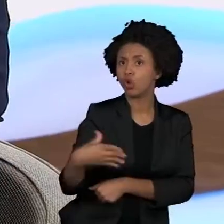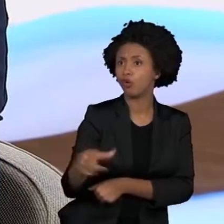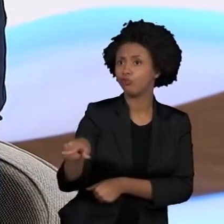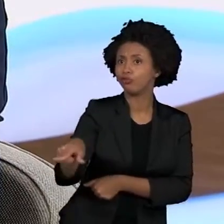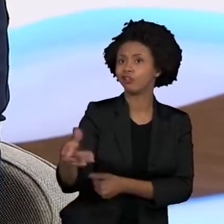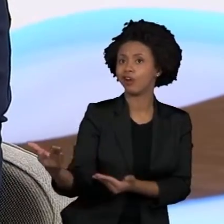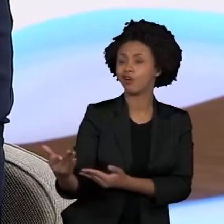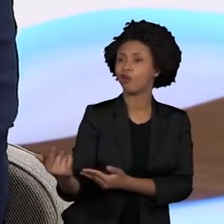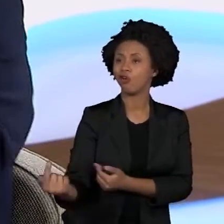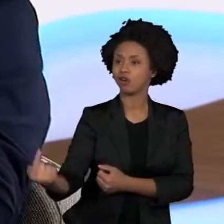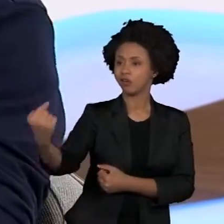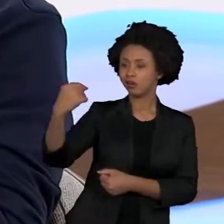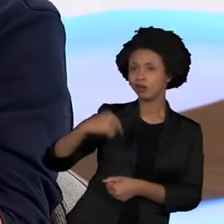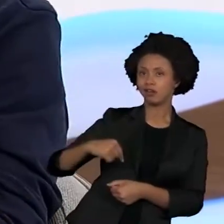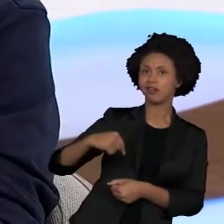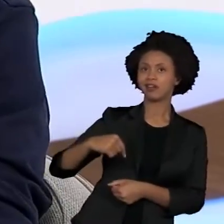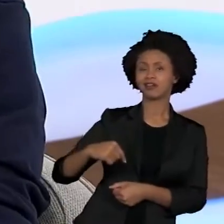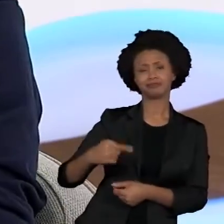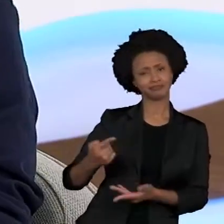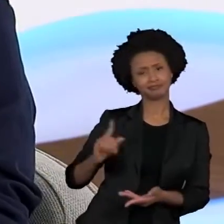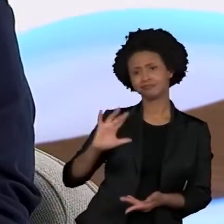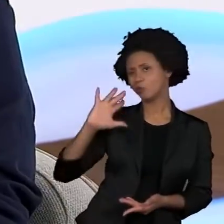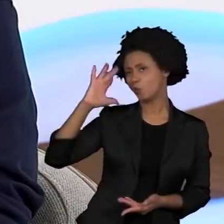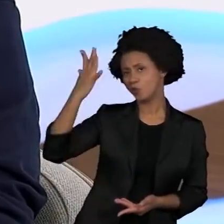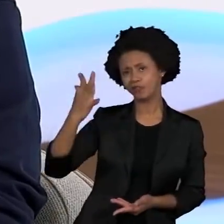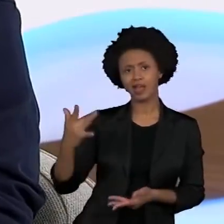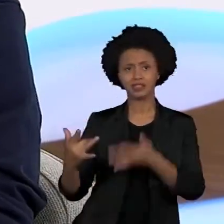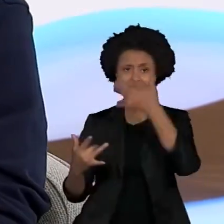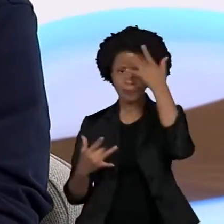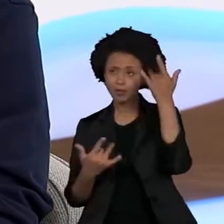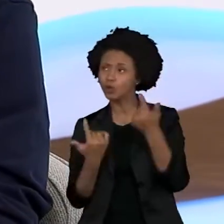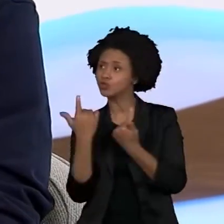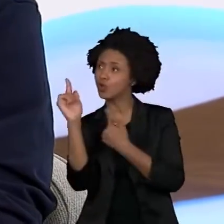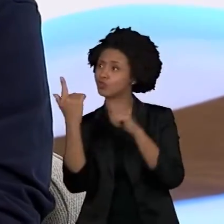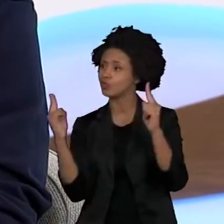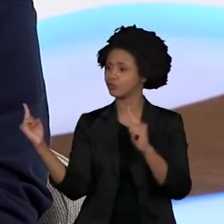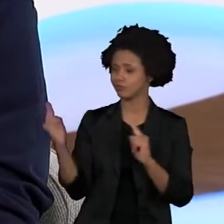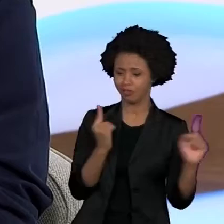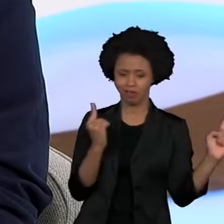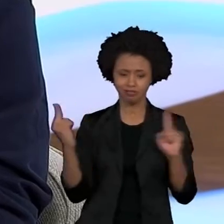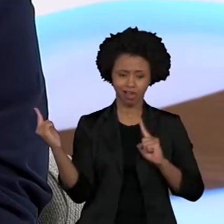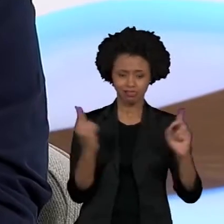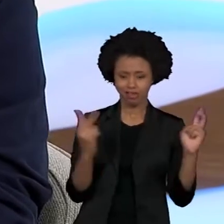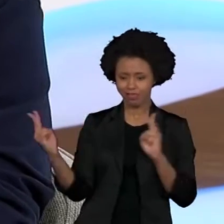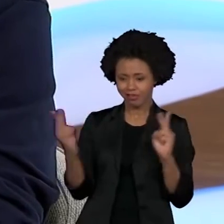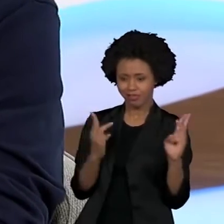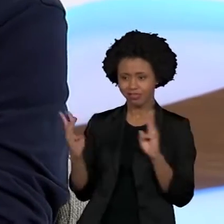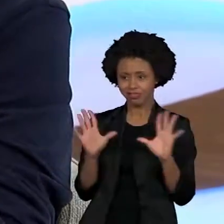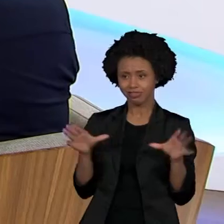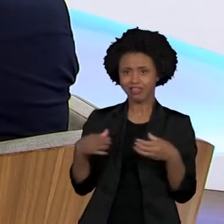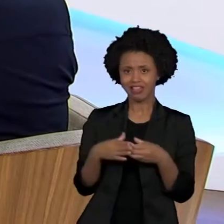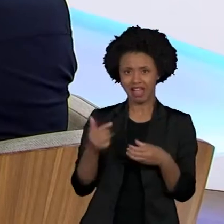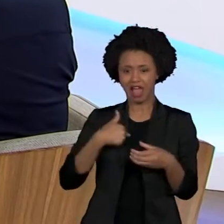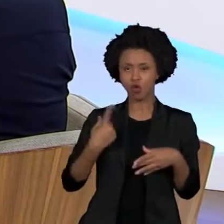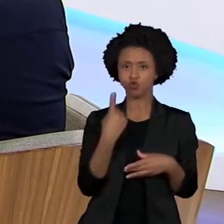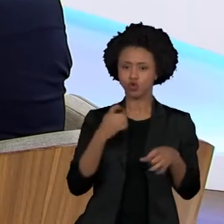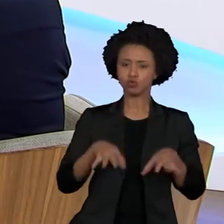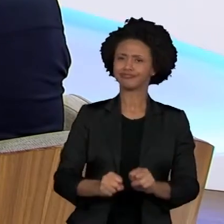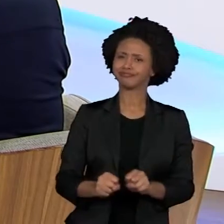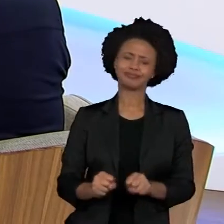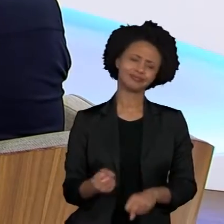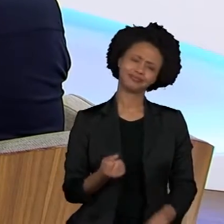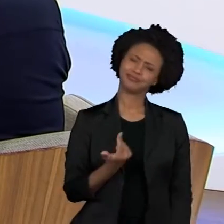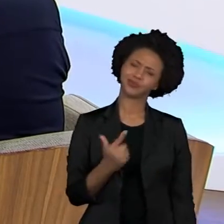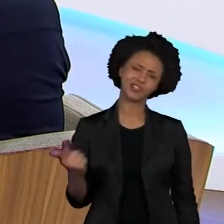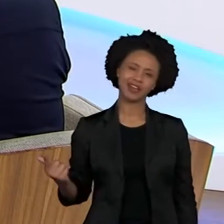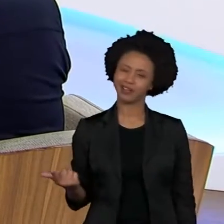na sua profissão né que outras pessoas vão tomando seu espaço você não pode querer que aquele espaço seja seu mas assim